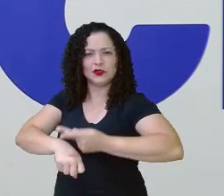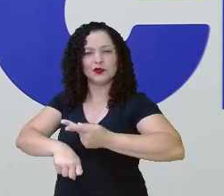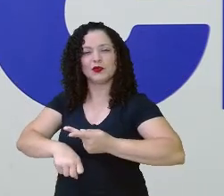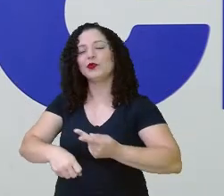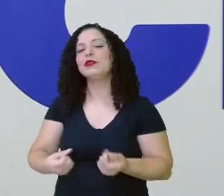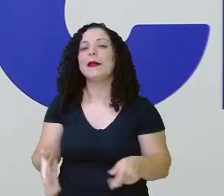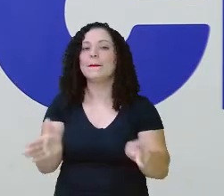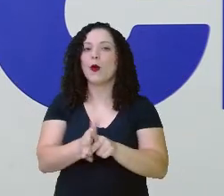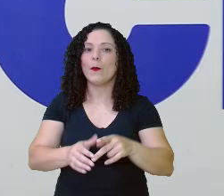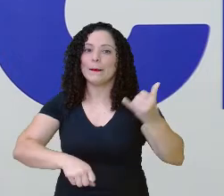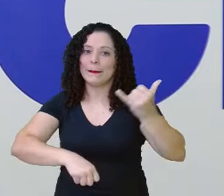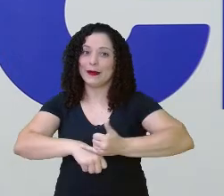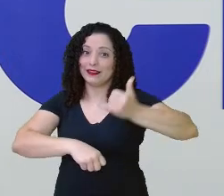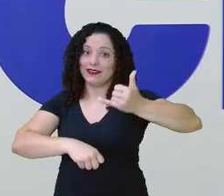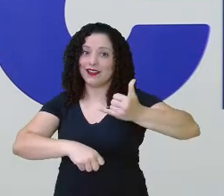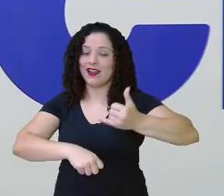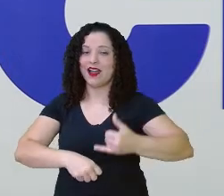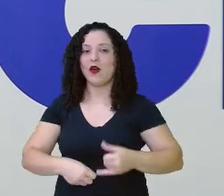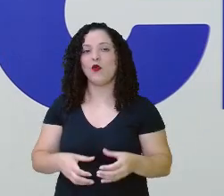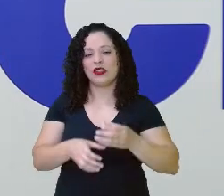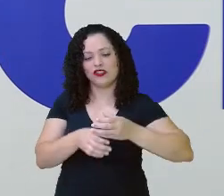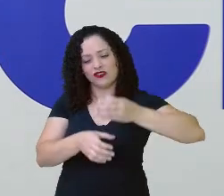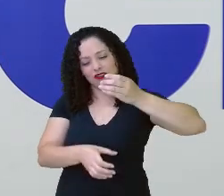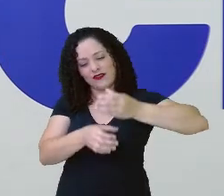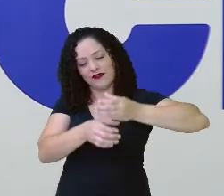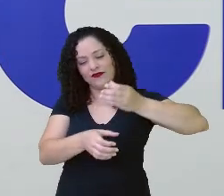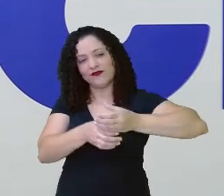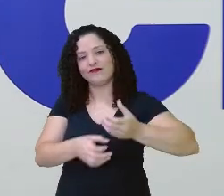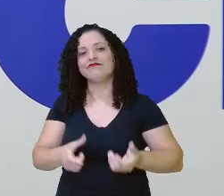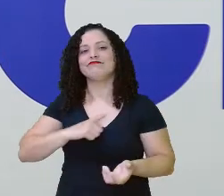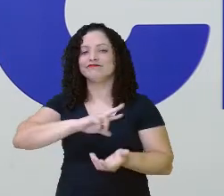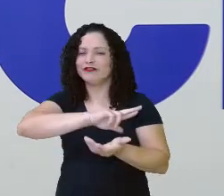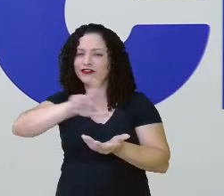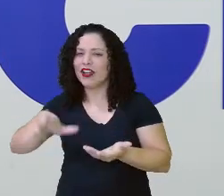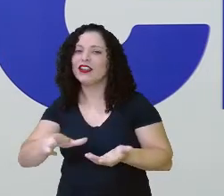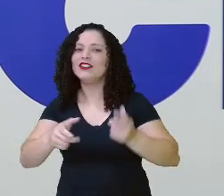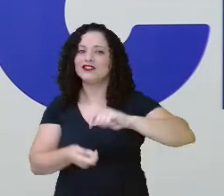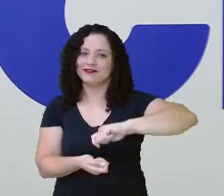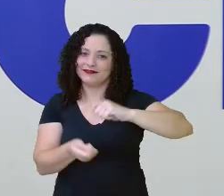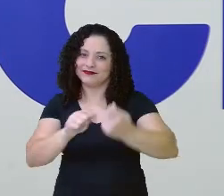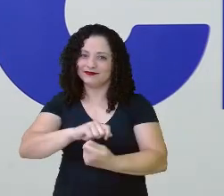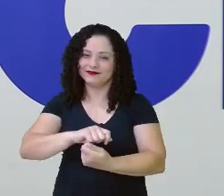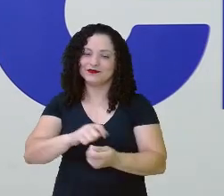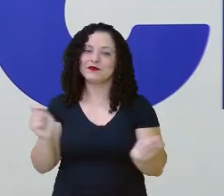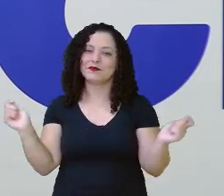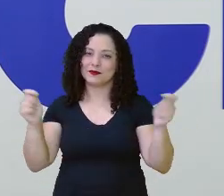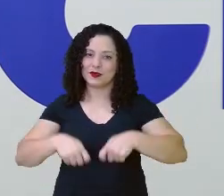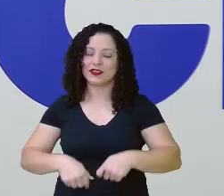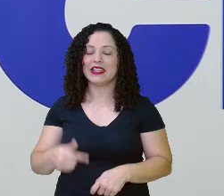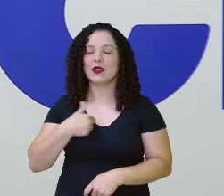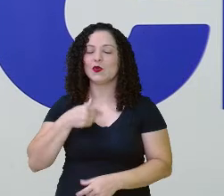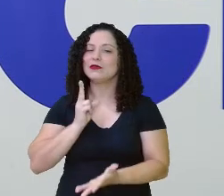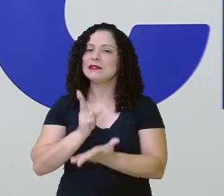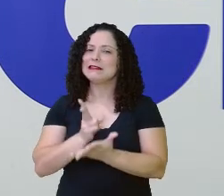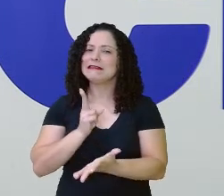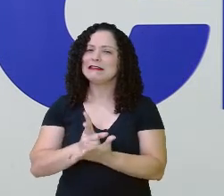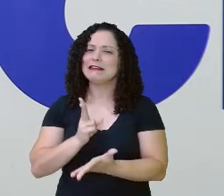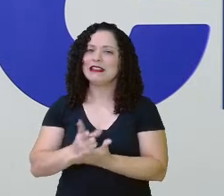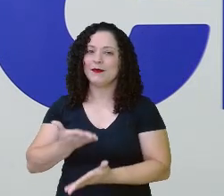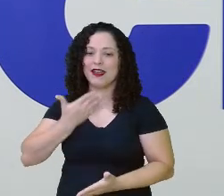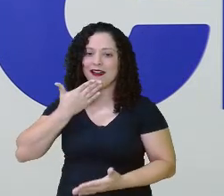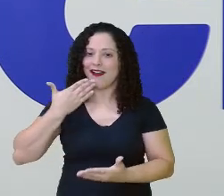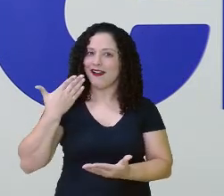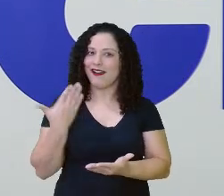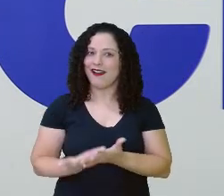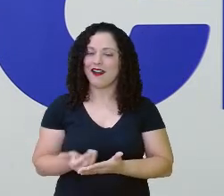o próprio metal, né? Aquelas latinhas, tem muitas utilidades. Eu sempre fico muito impressionada com as